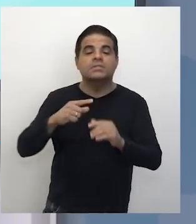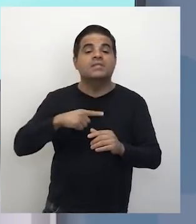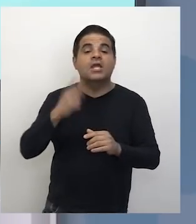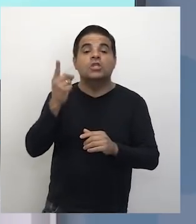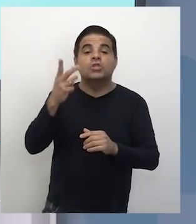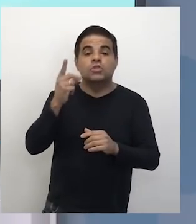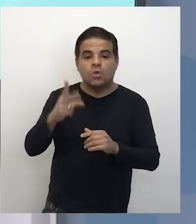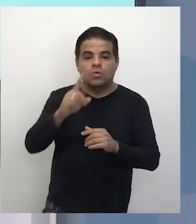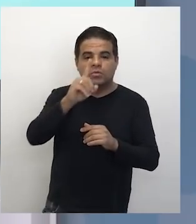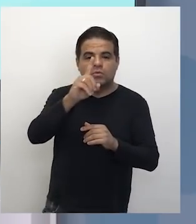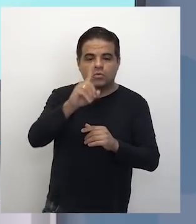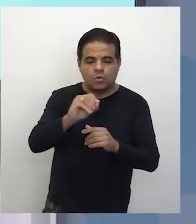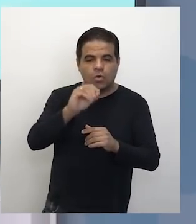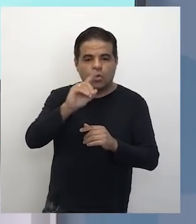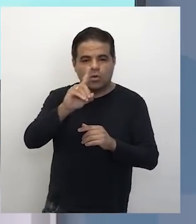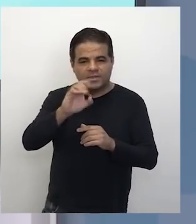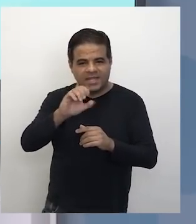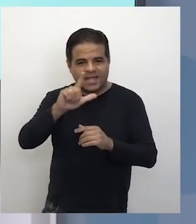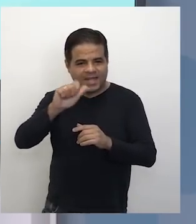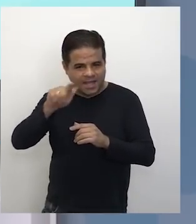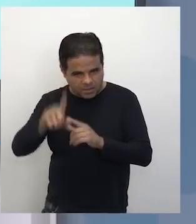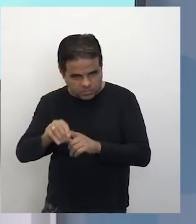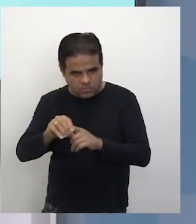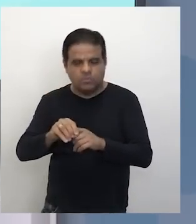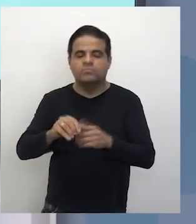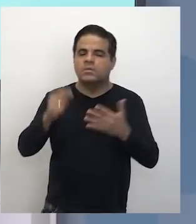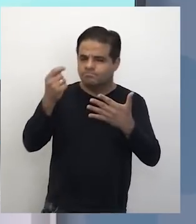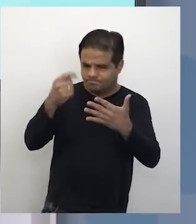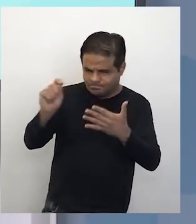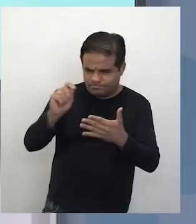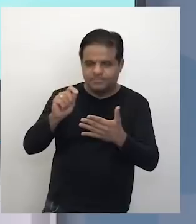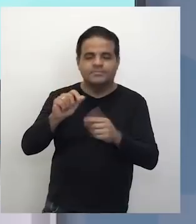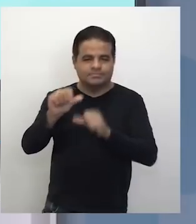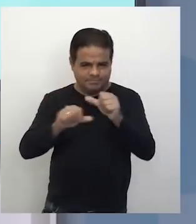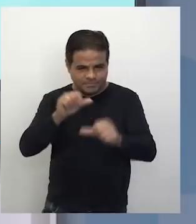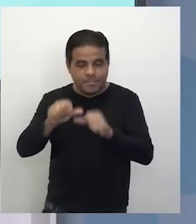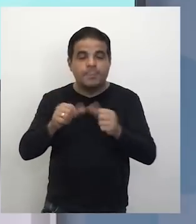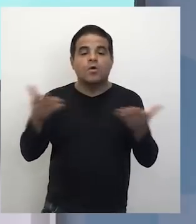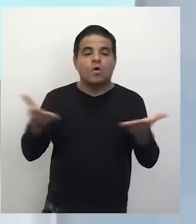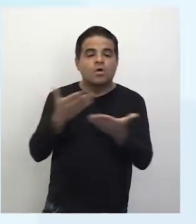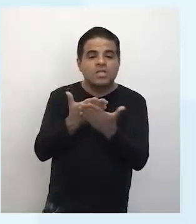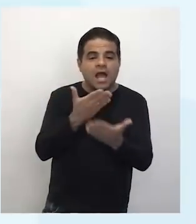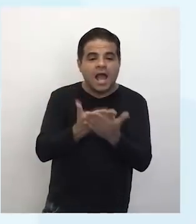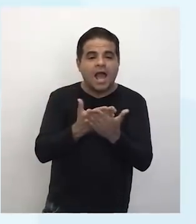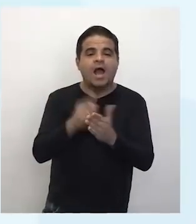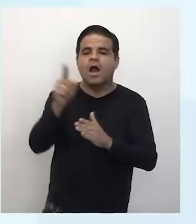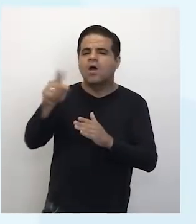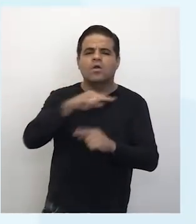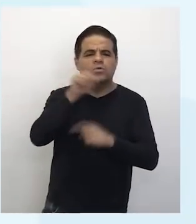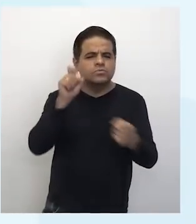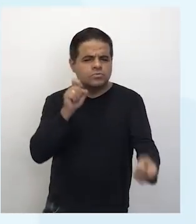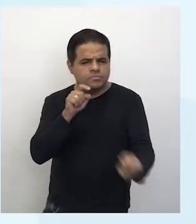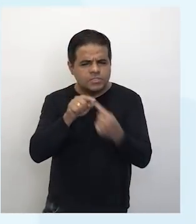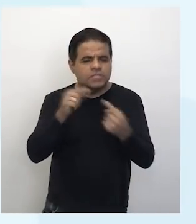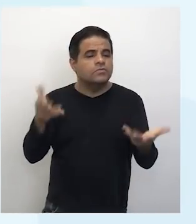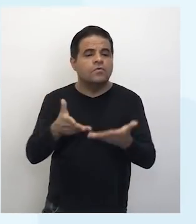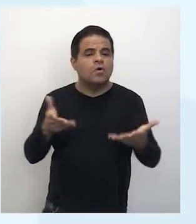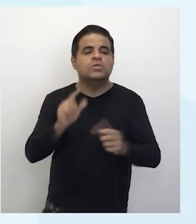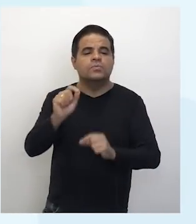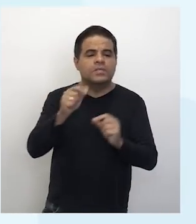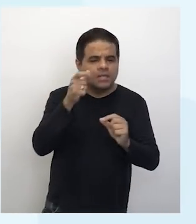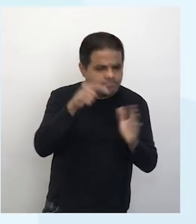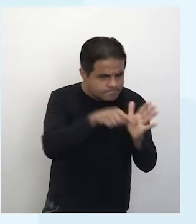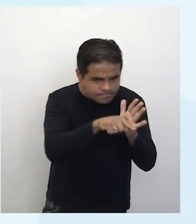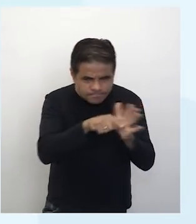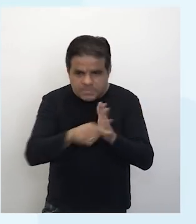lados, dodecágono, tá bom? Tá aí feita a nossa correção. Então, vamos para a aula, olha aqui, ó. Nosso objetivo hoje é